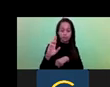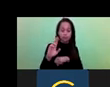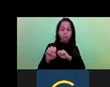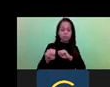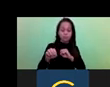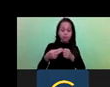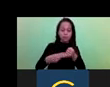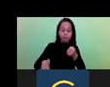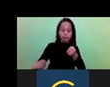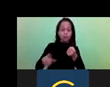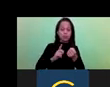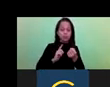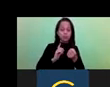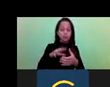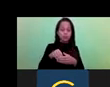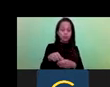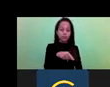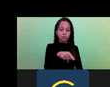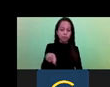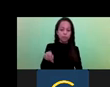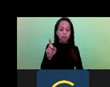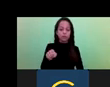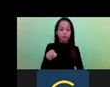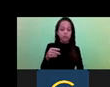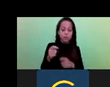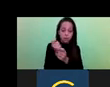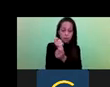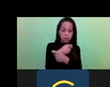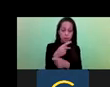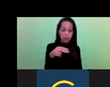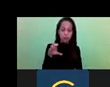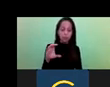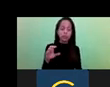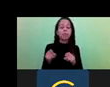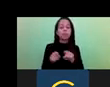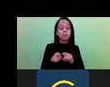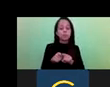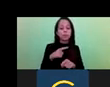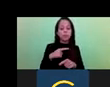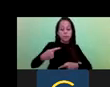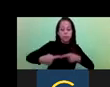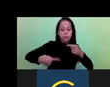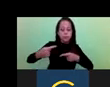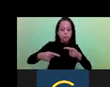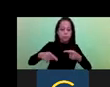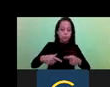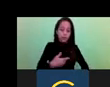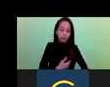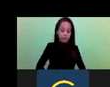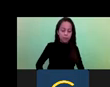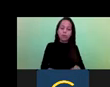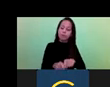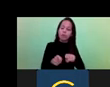de currículo pela PUC, especialista em currículo, avaliação em políticas públicas, especialização em planejamento,